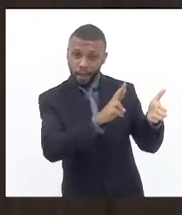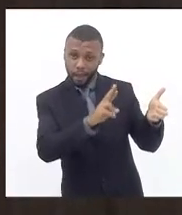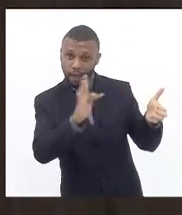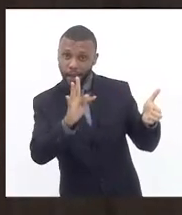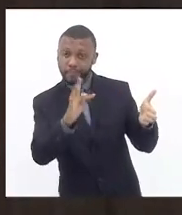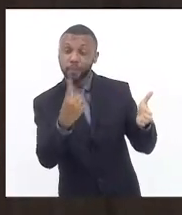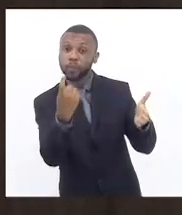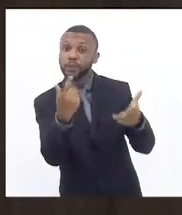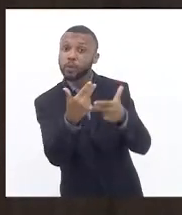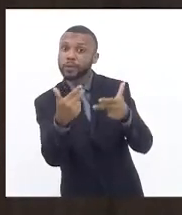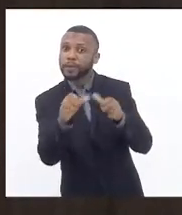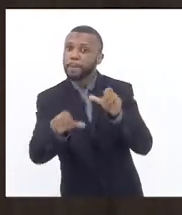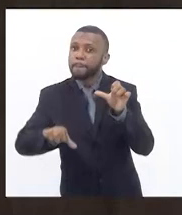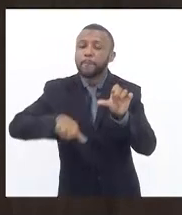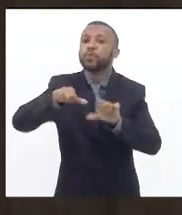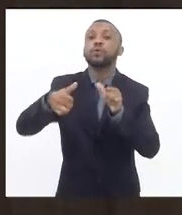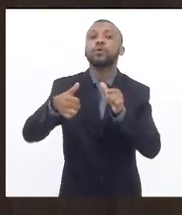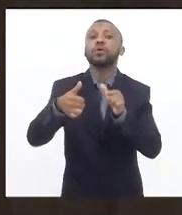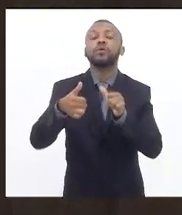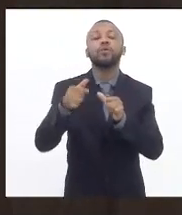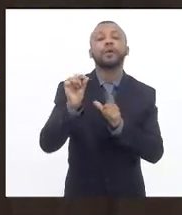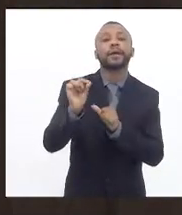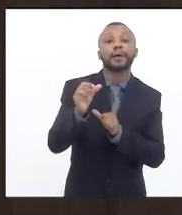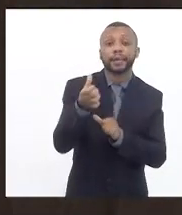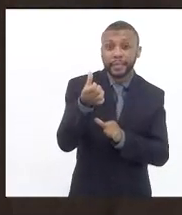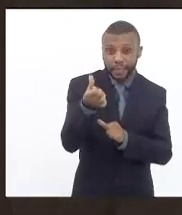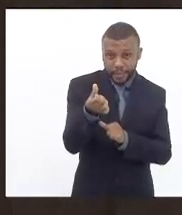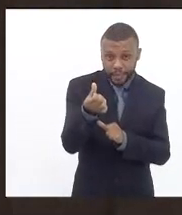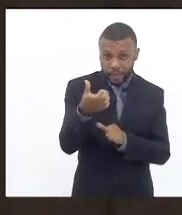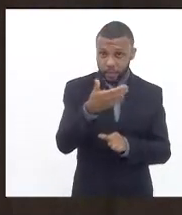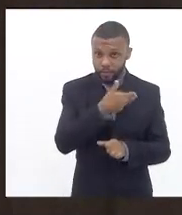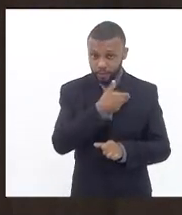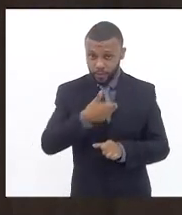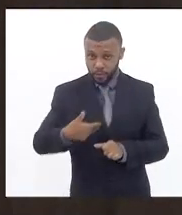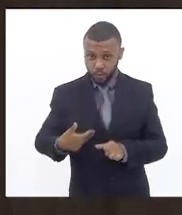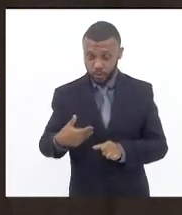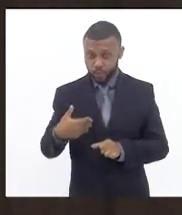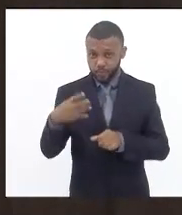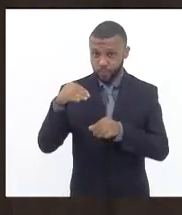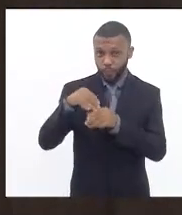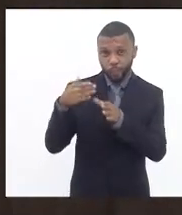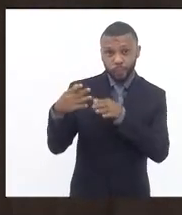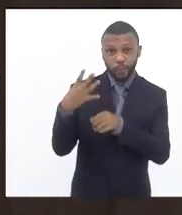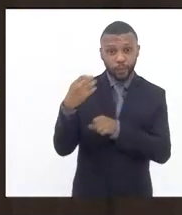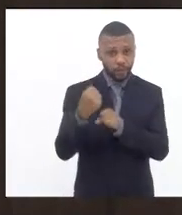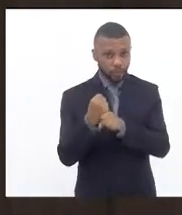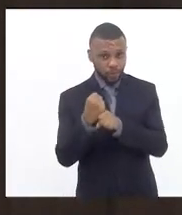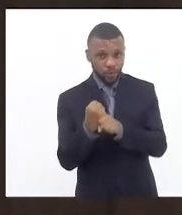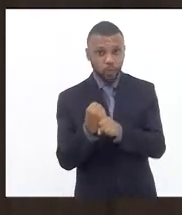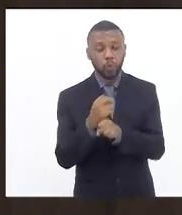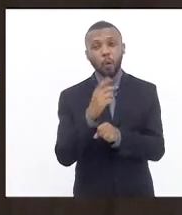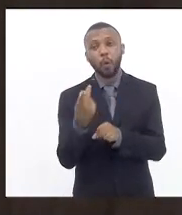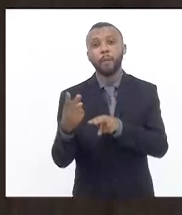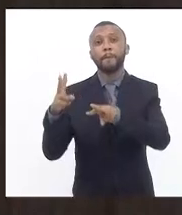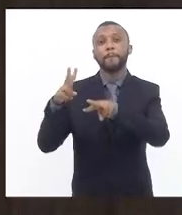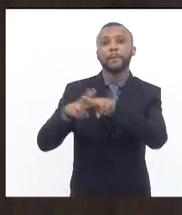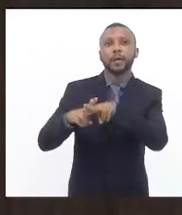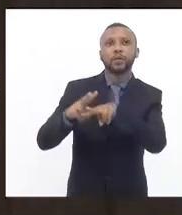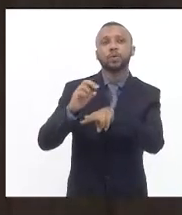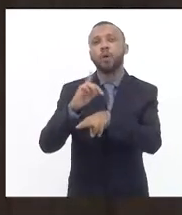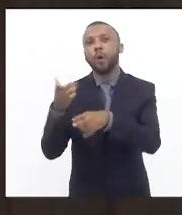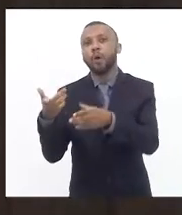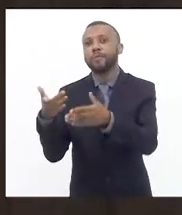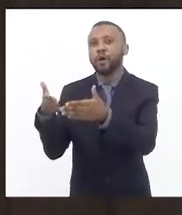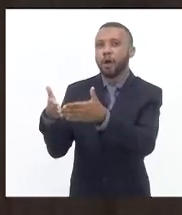única coisa que se alterou foram de seis deputados seis governadores em quatro anos ou foram presos Ou foram afastados